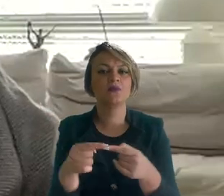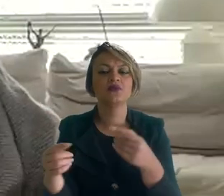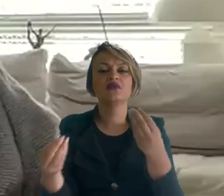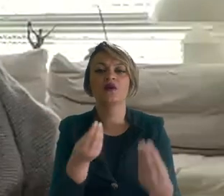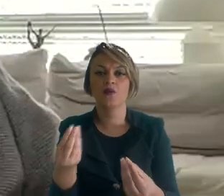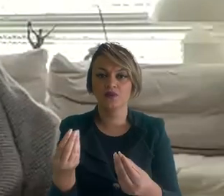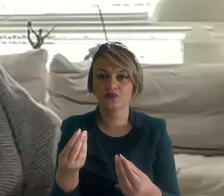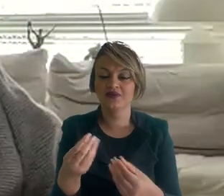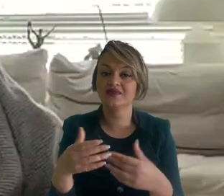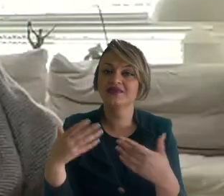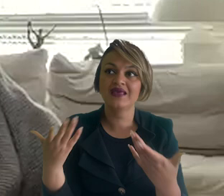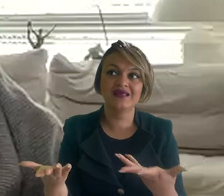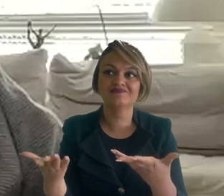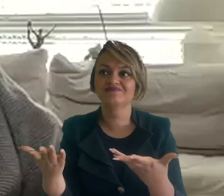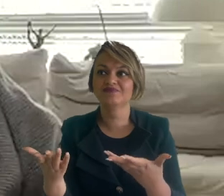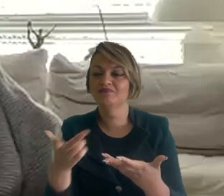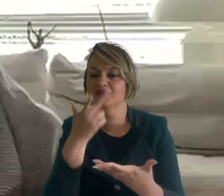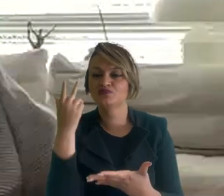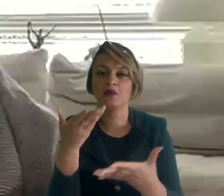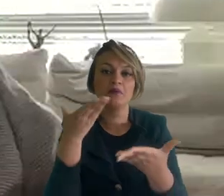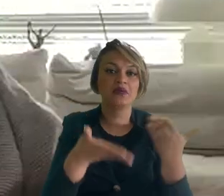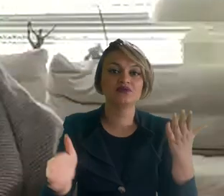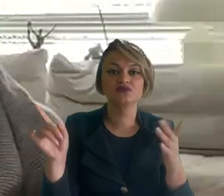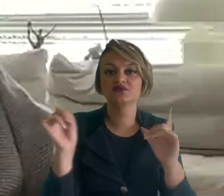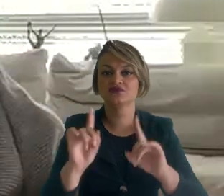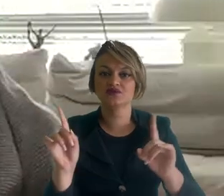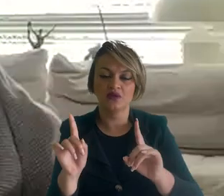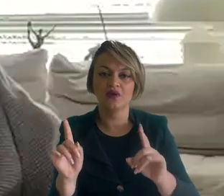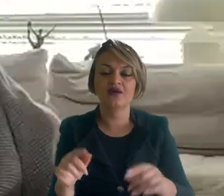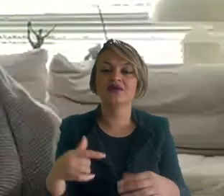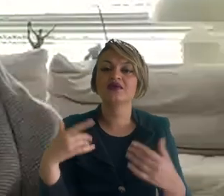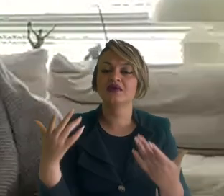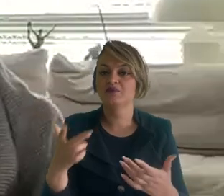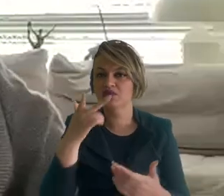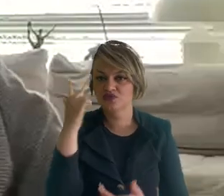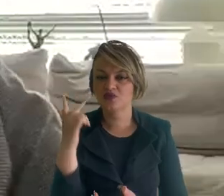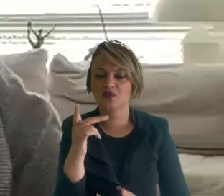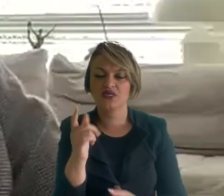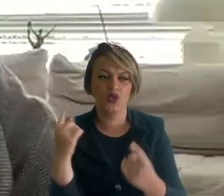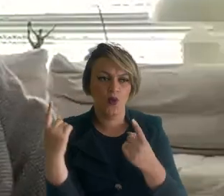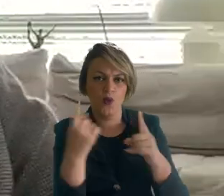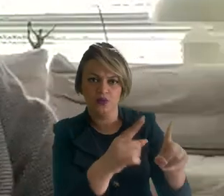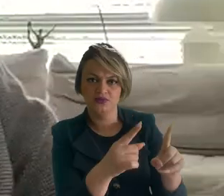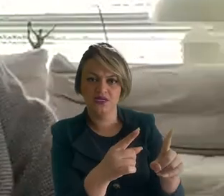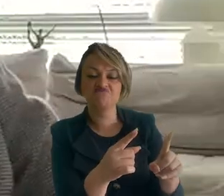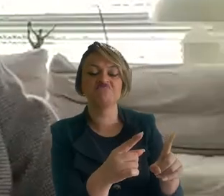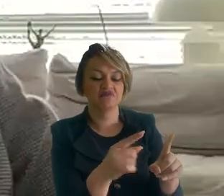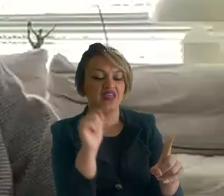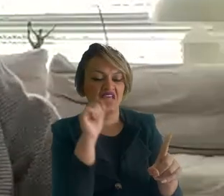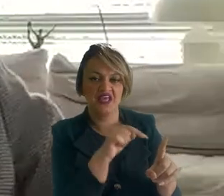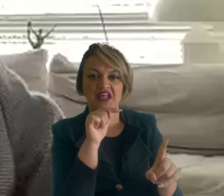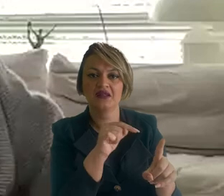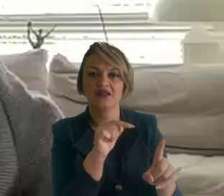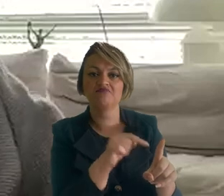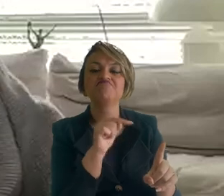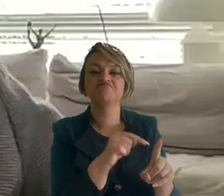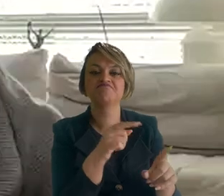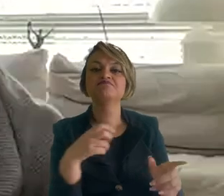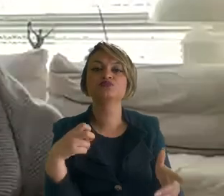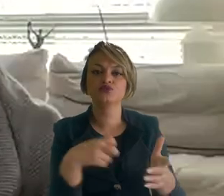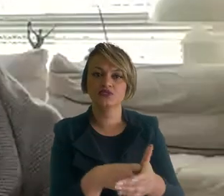tal que ninguém fique prejudicado e que aquele que causou mal a outra e possa evidentemente